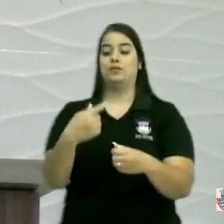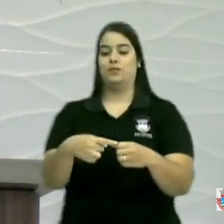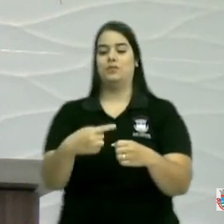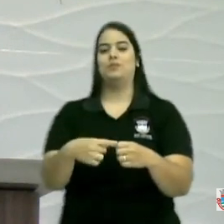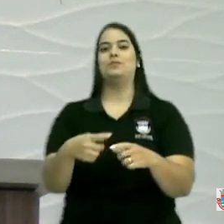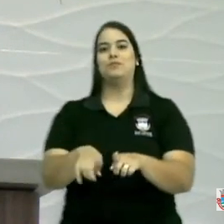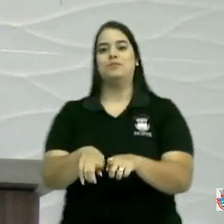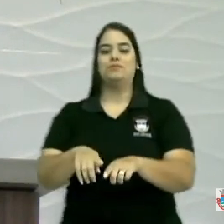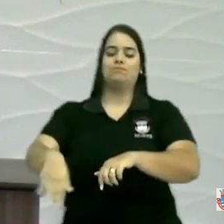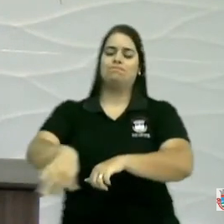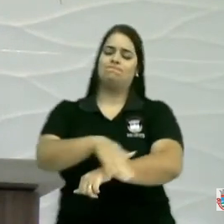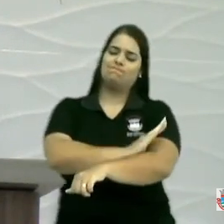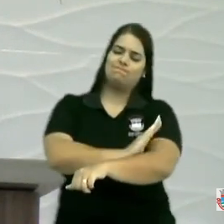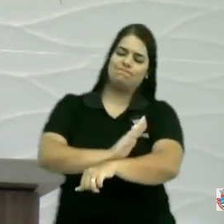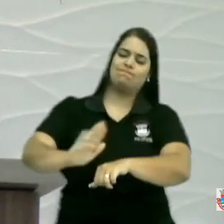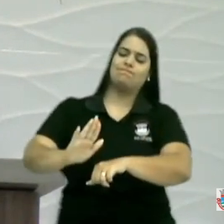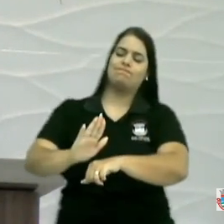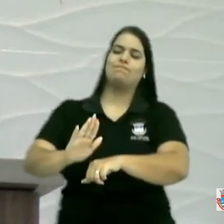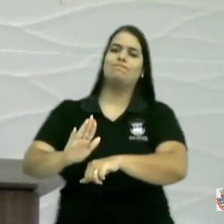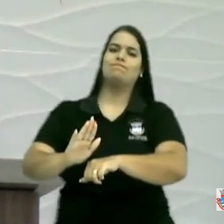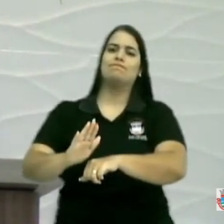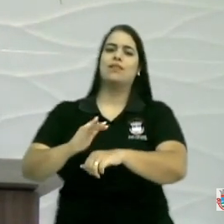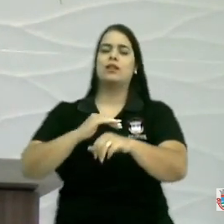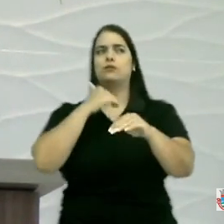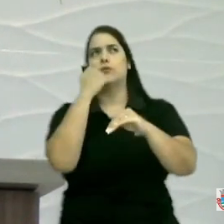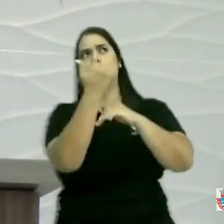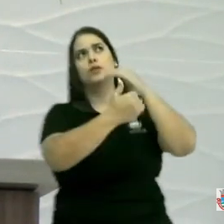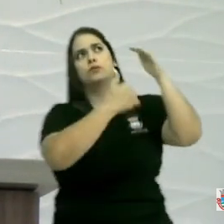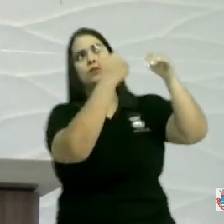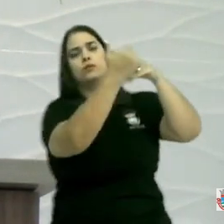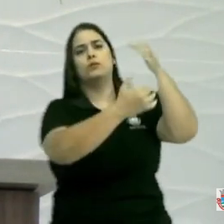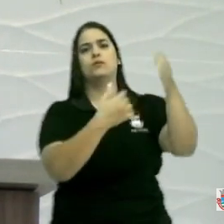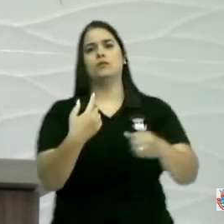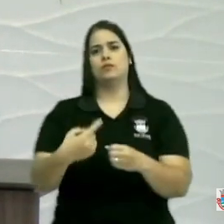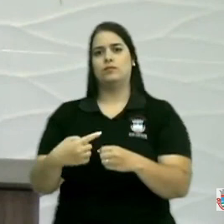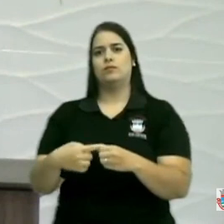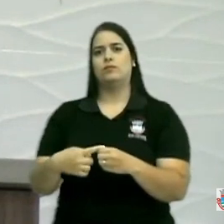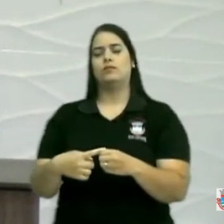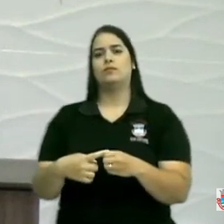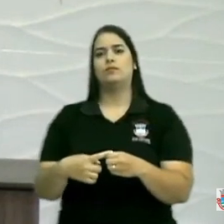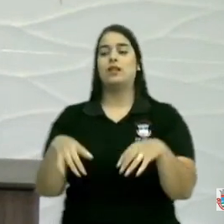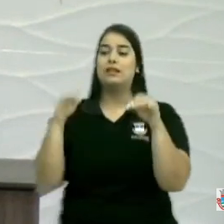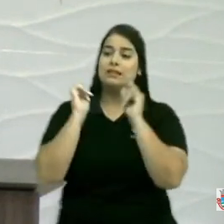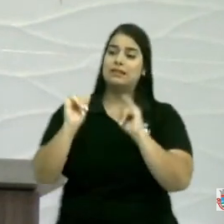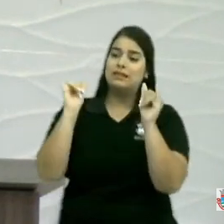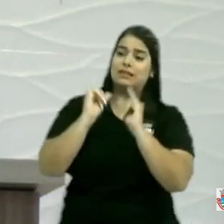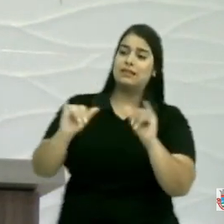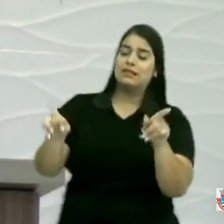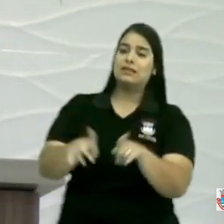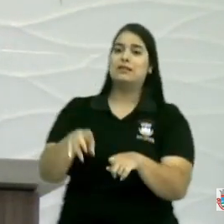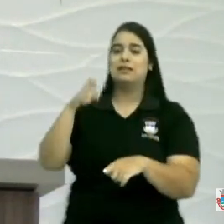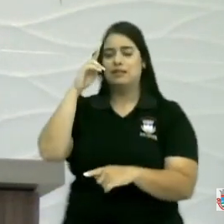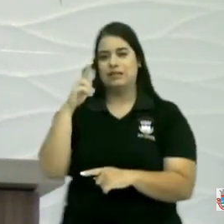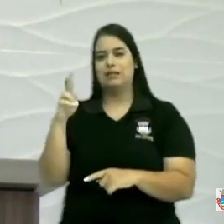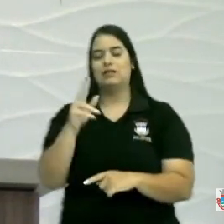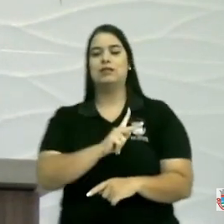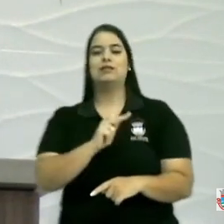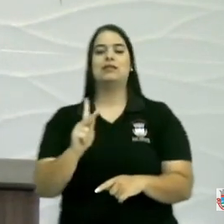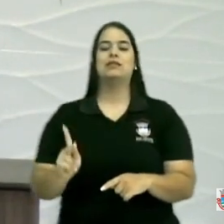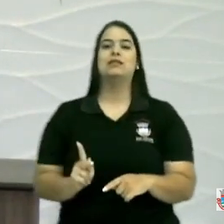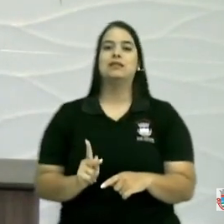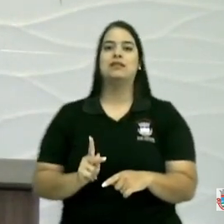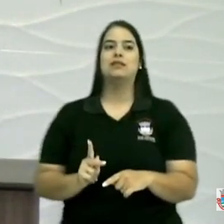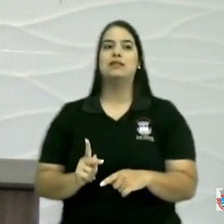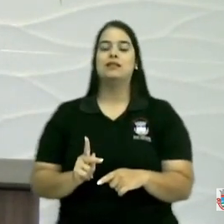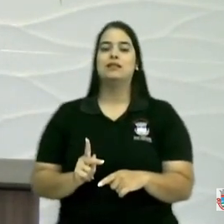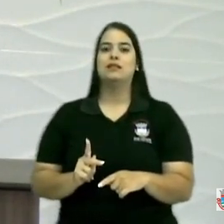traz desenvolvimento para o nosso município. E quero dizer, senhor presidente, que a gente, além do asfalto, a gente quer também